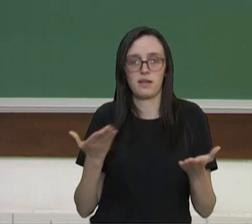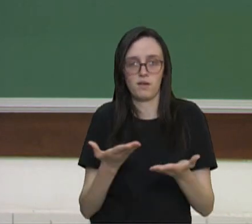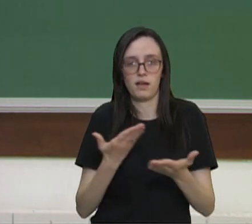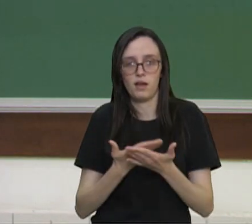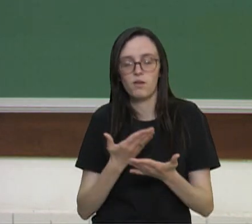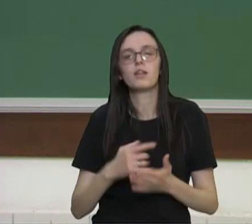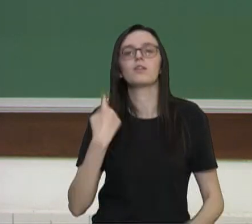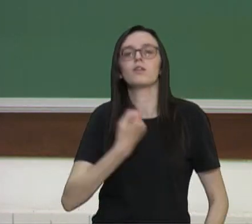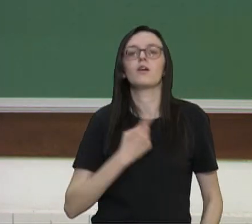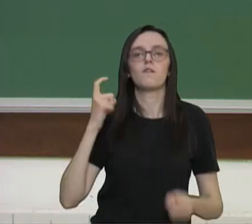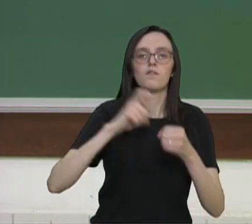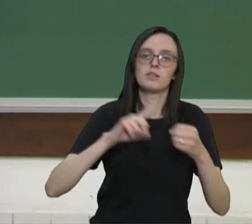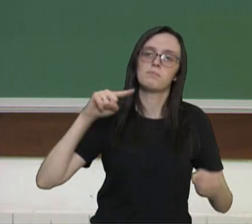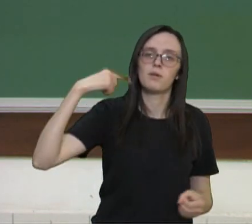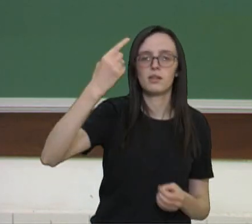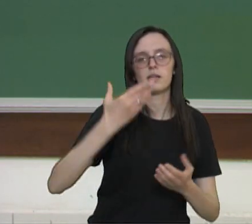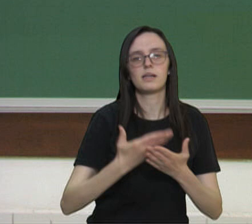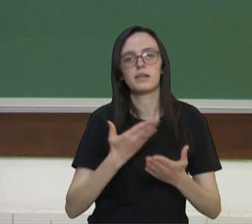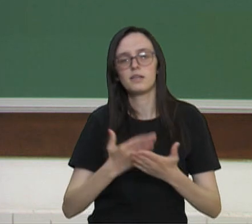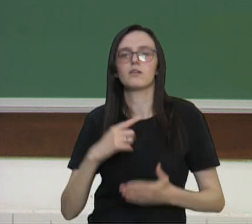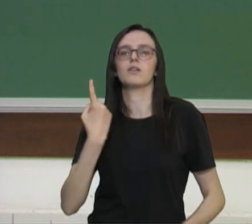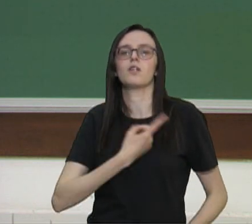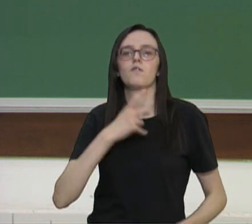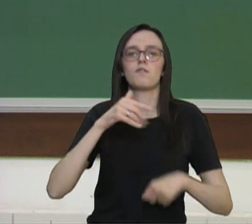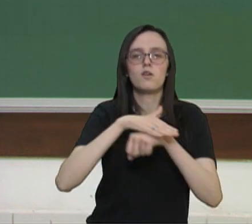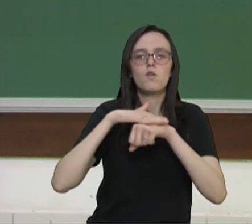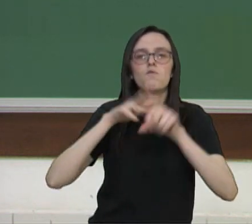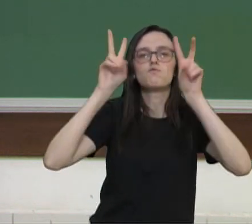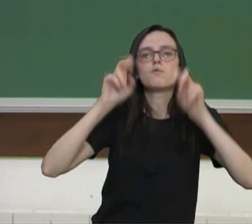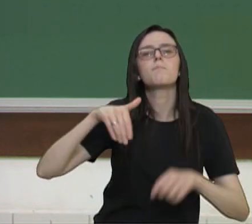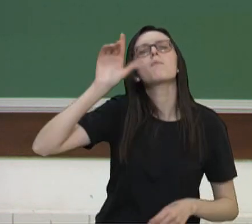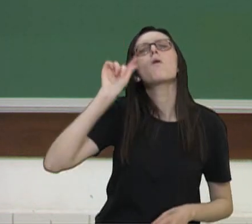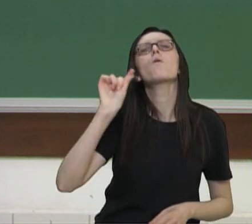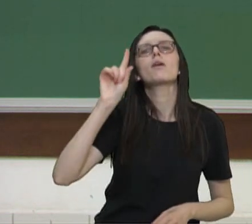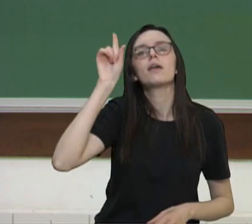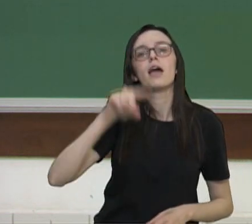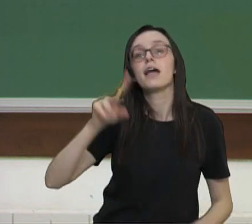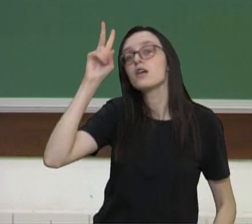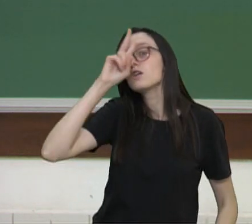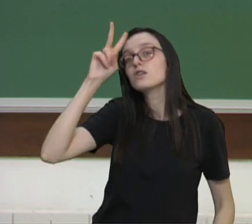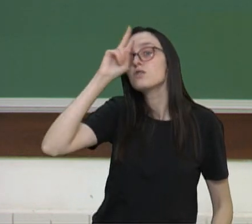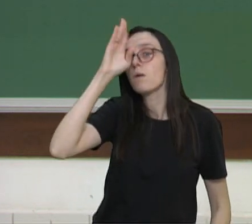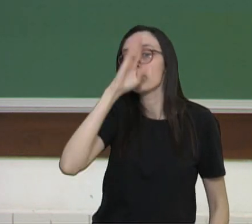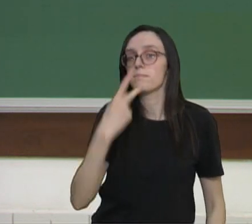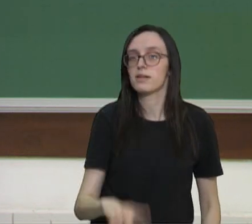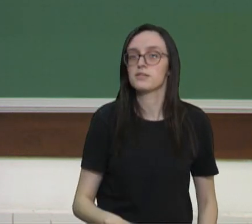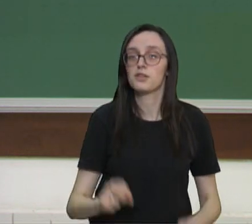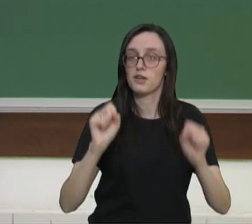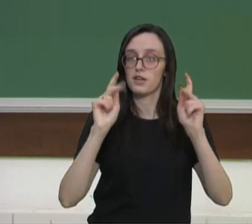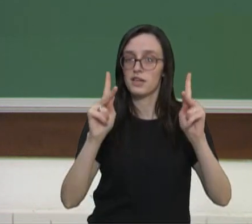A gente volta na nossa próxima aula para a gente conversar um pouquinho mais sobre história